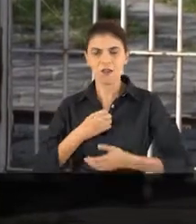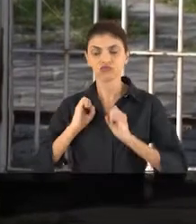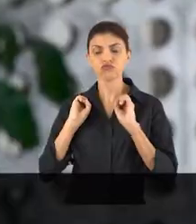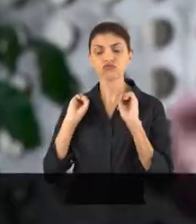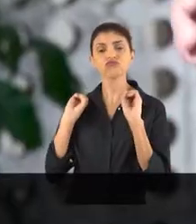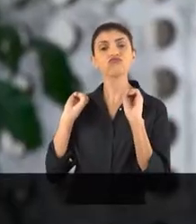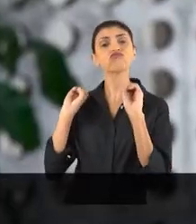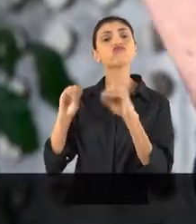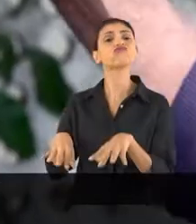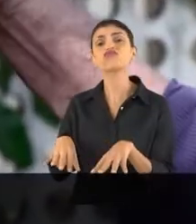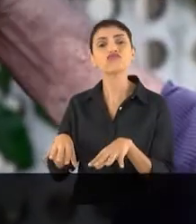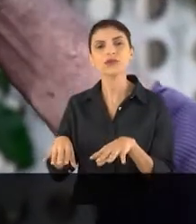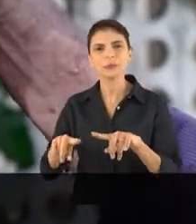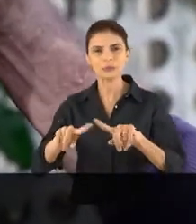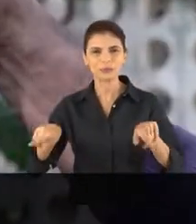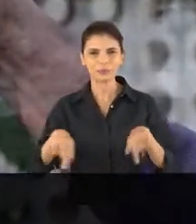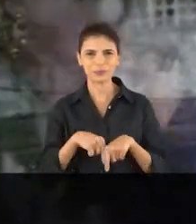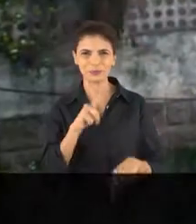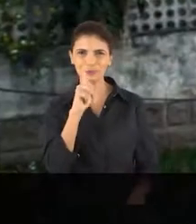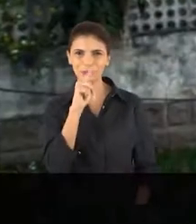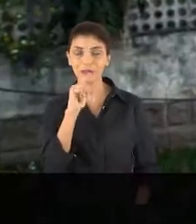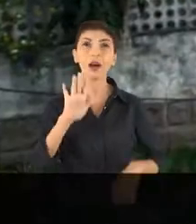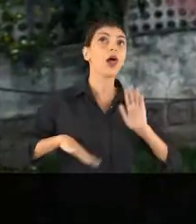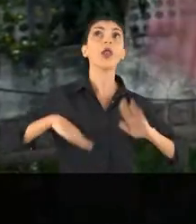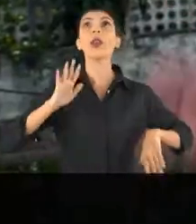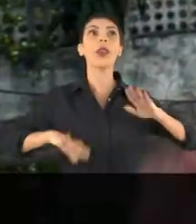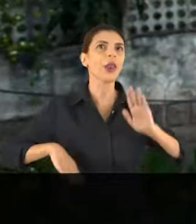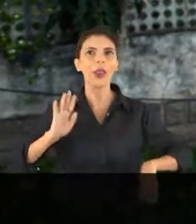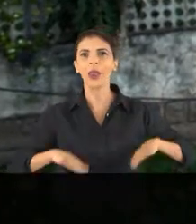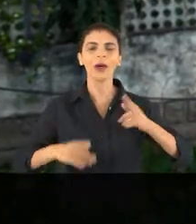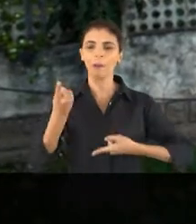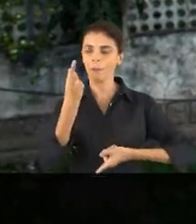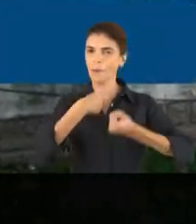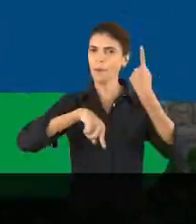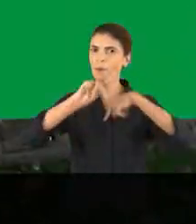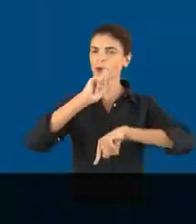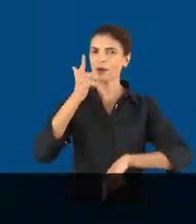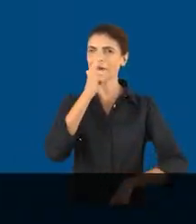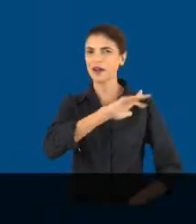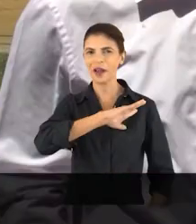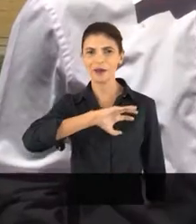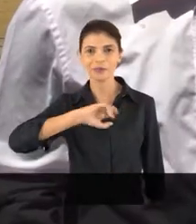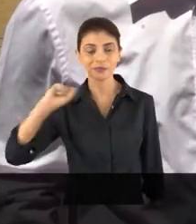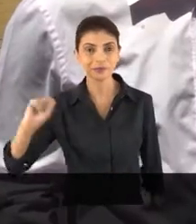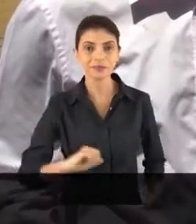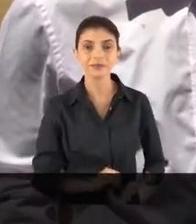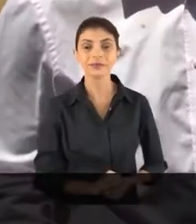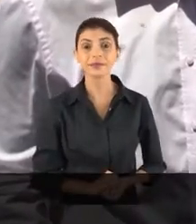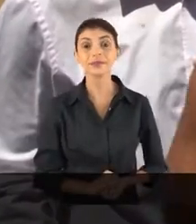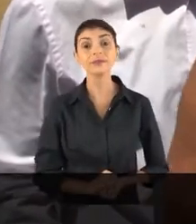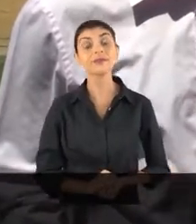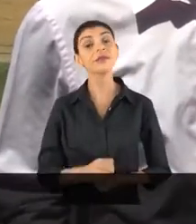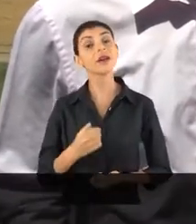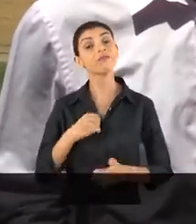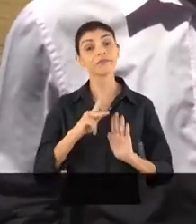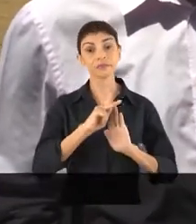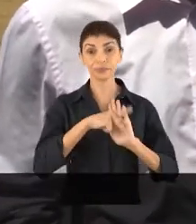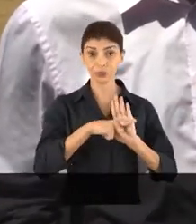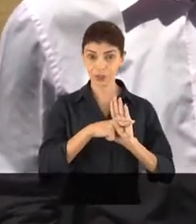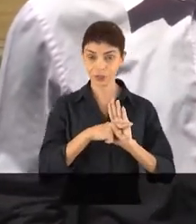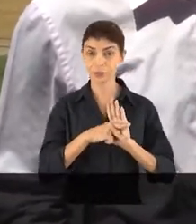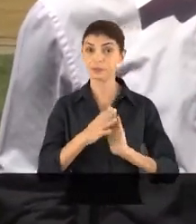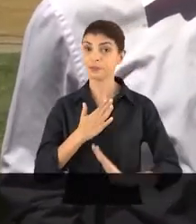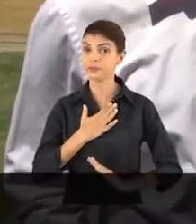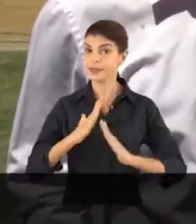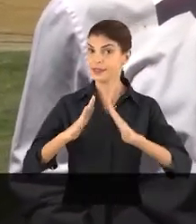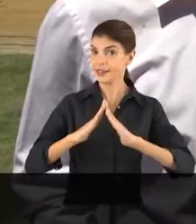eu joguei o Luiz dentro da piscina e ele virou um campeão. Eu vim visitar o Minha Casa Minha Vida aqui. É um